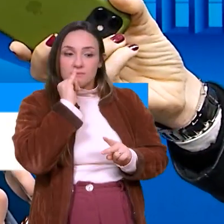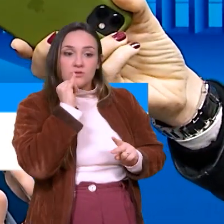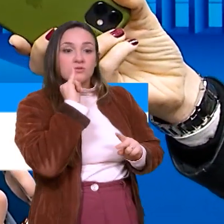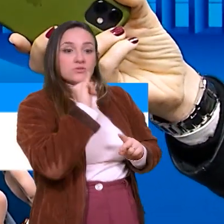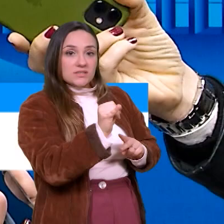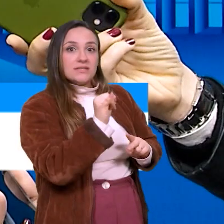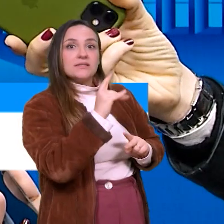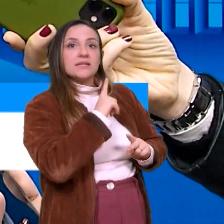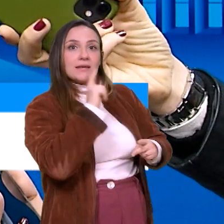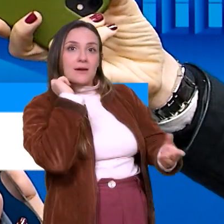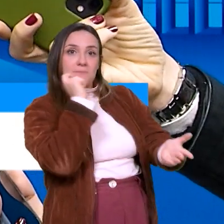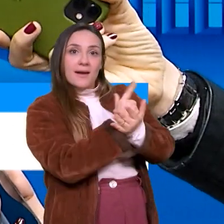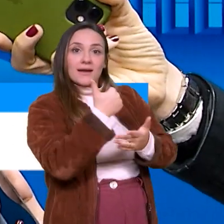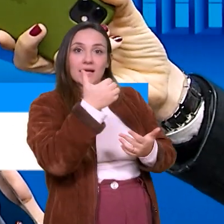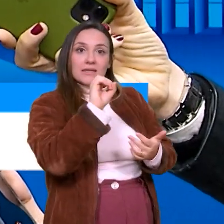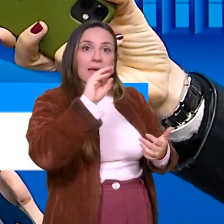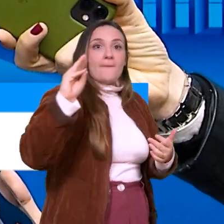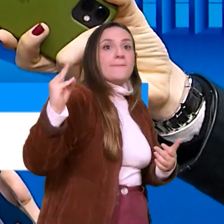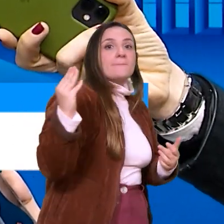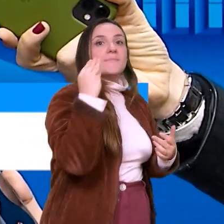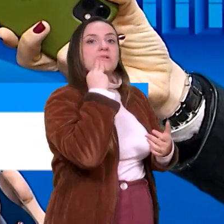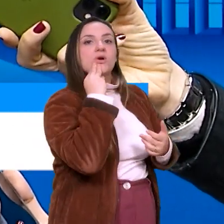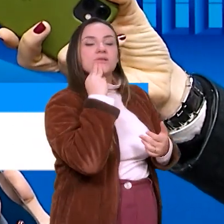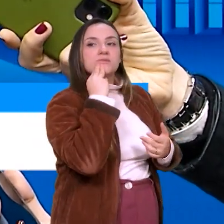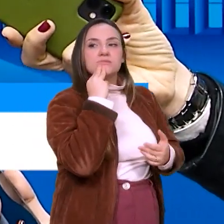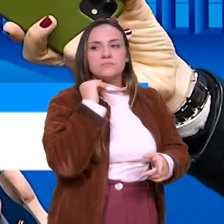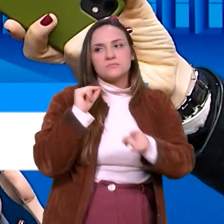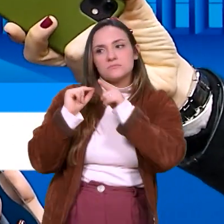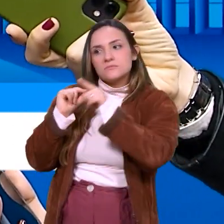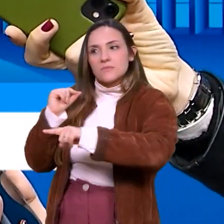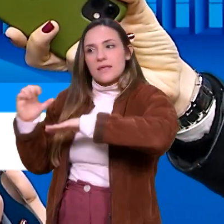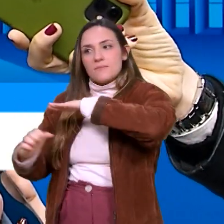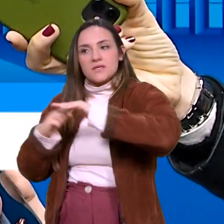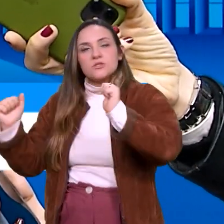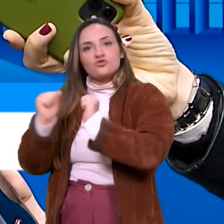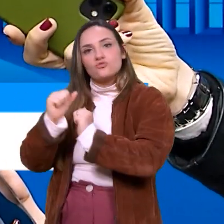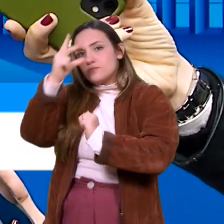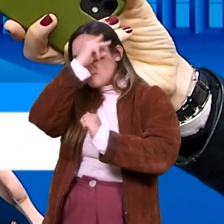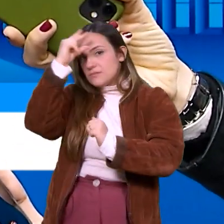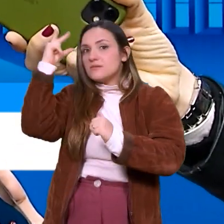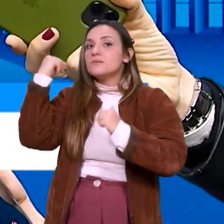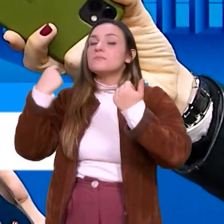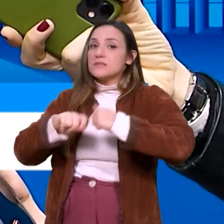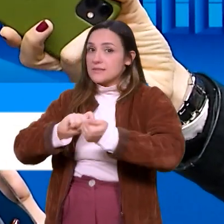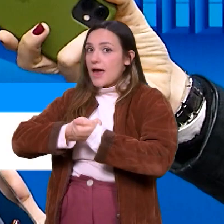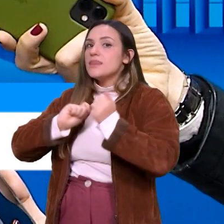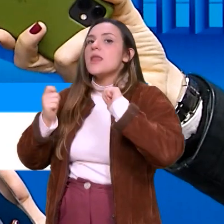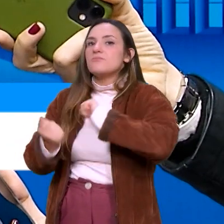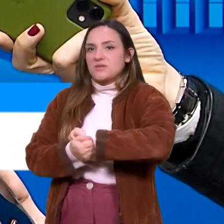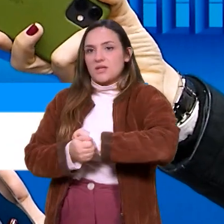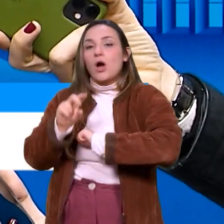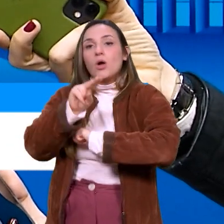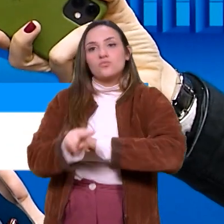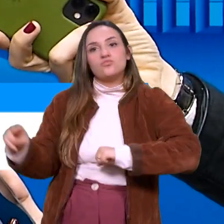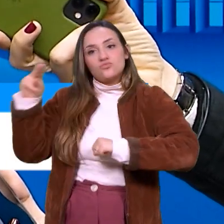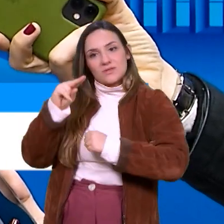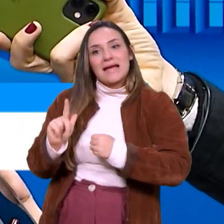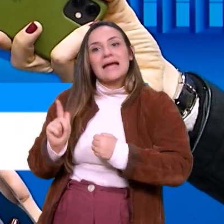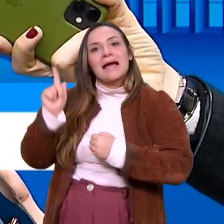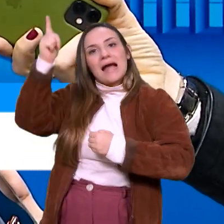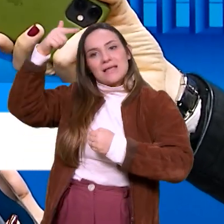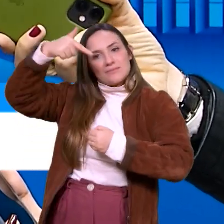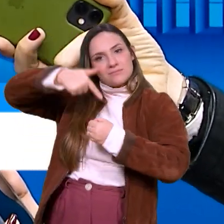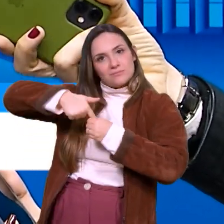a concessionária, já que é um serviço municipal, a concessionária e a prefeitura fizessem em contrapartida com isso a